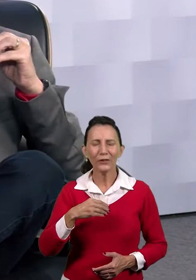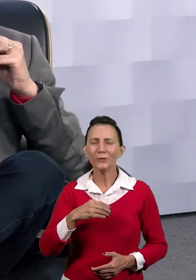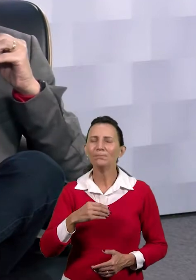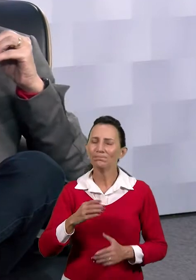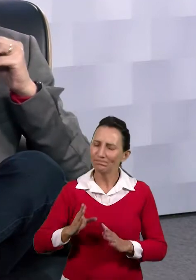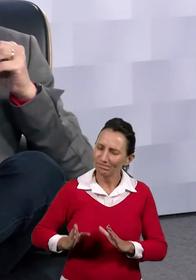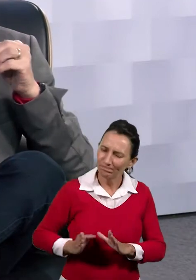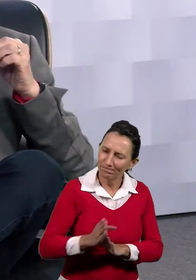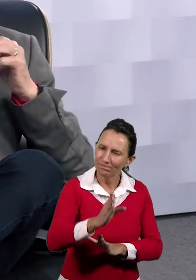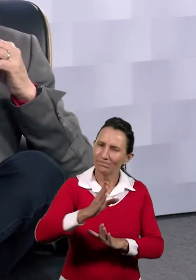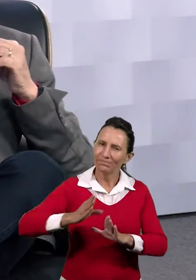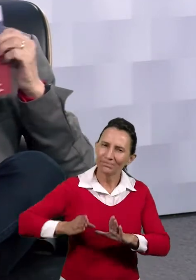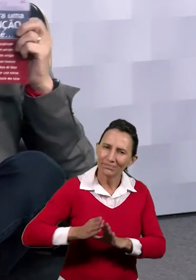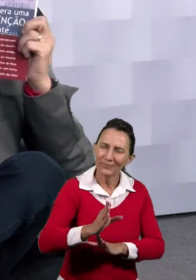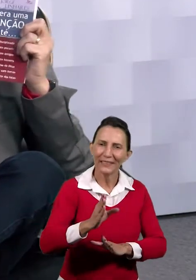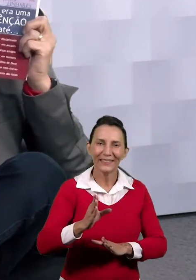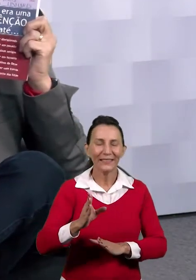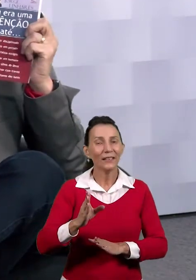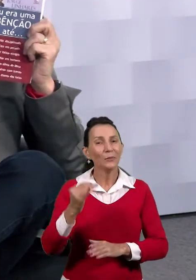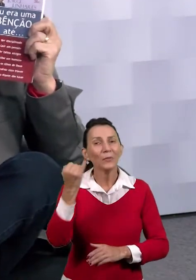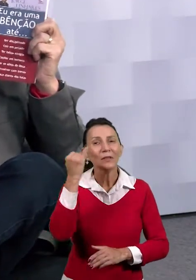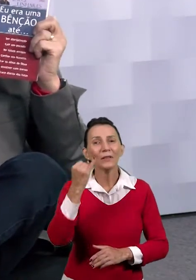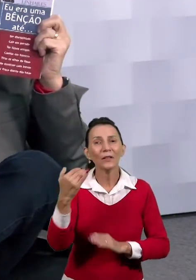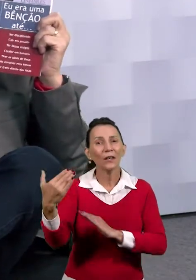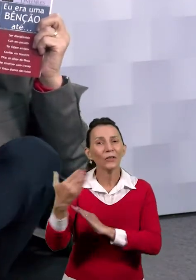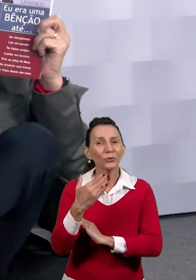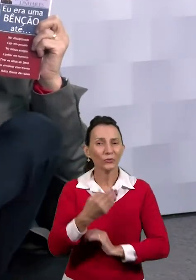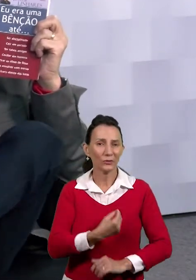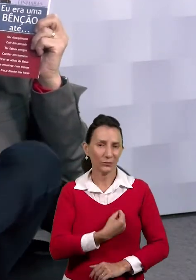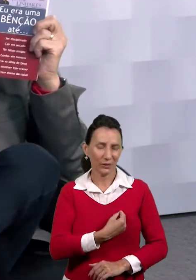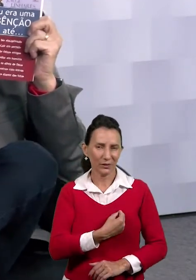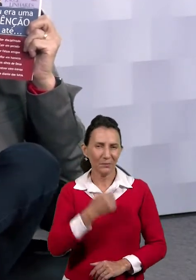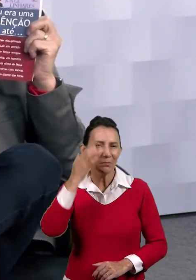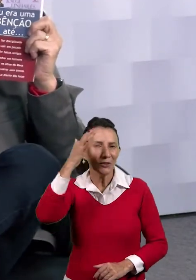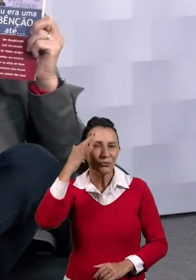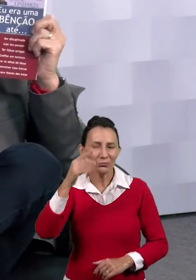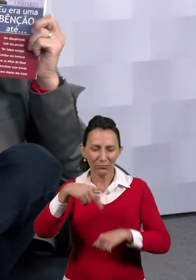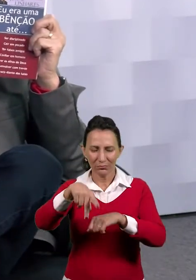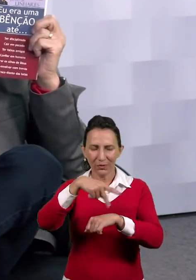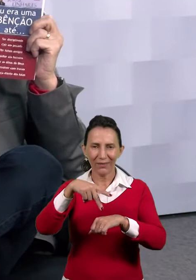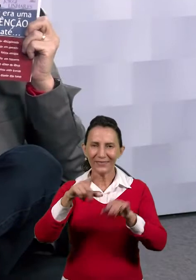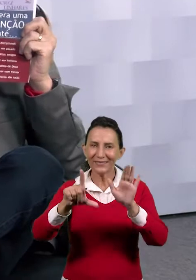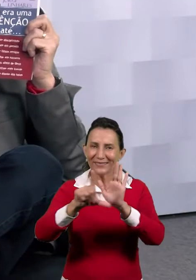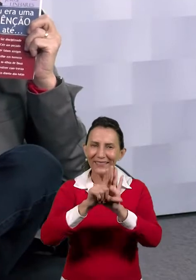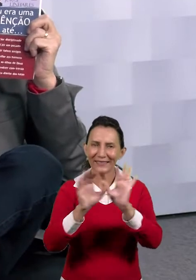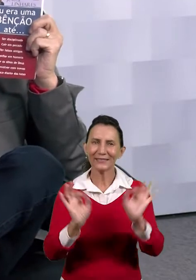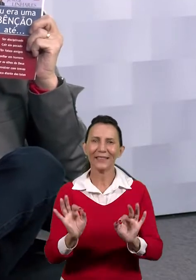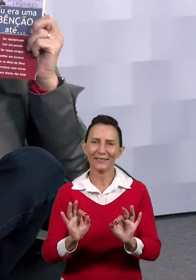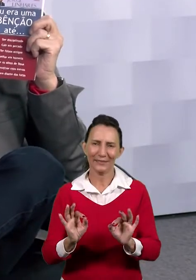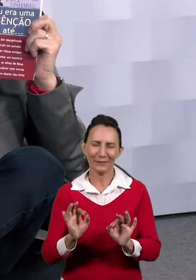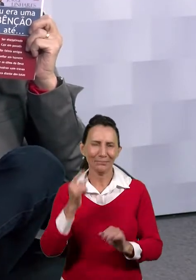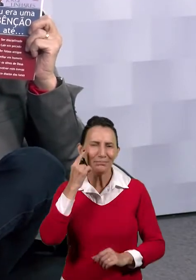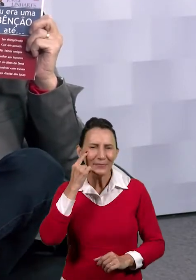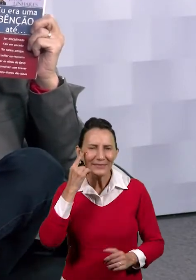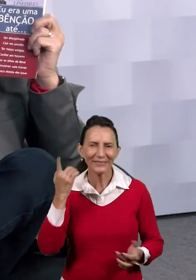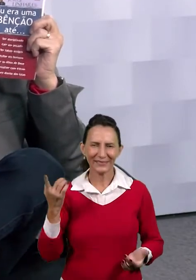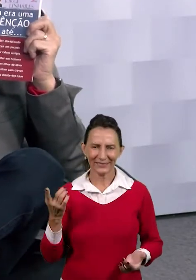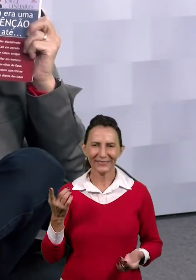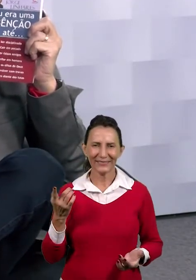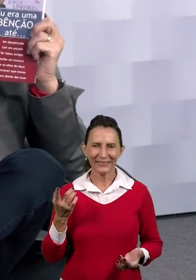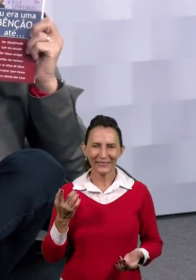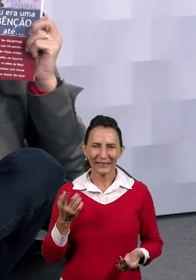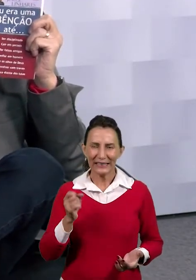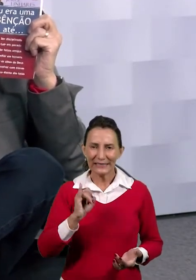útil, útil para nós. Imagine um país sem leis. Imagine se não acontecerem